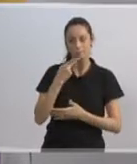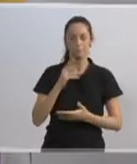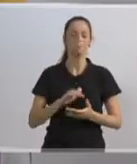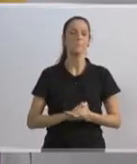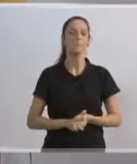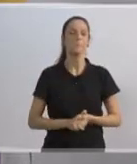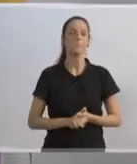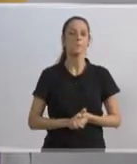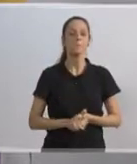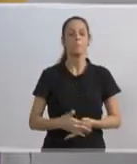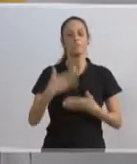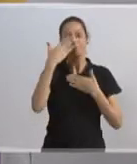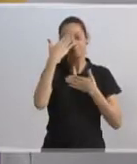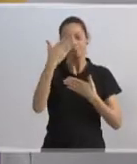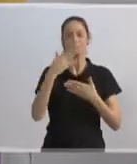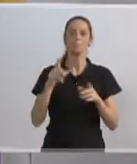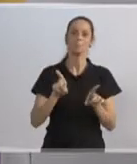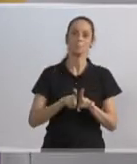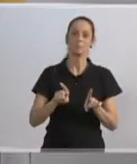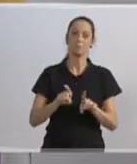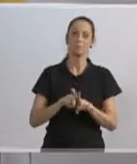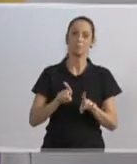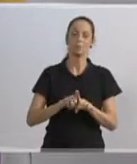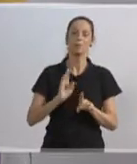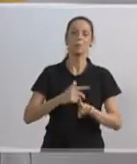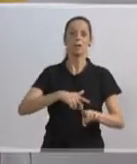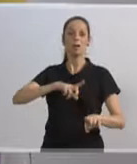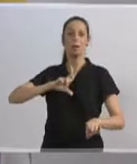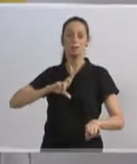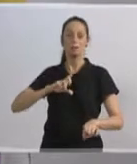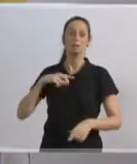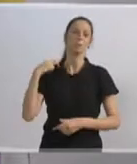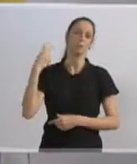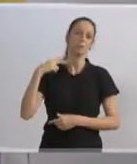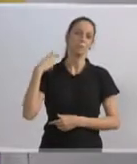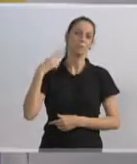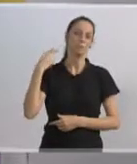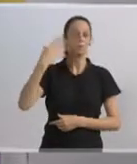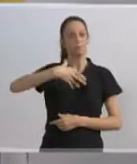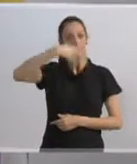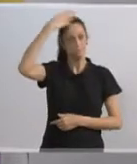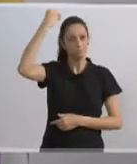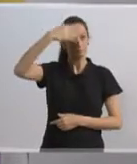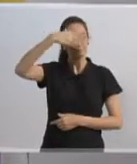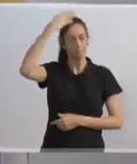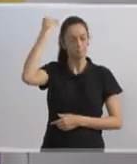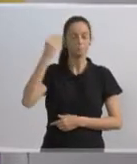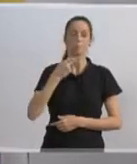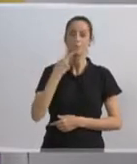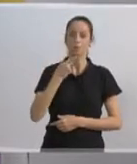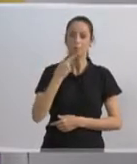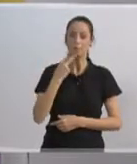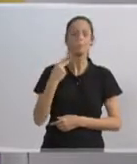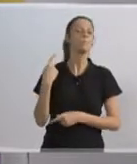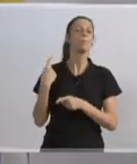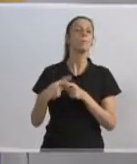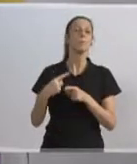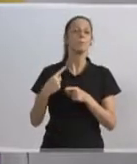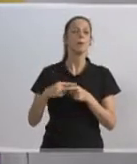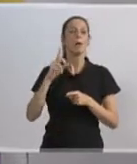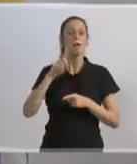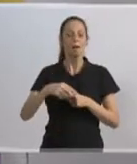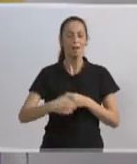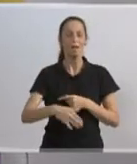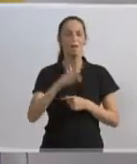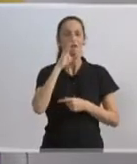agradecer também já a introdução que foi dada pelo vereador alexandre matias exatamente a programação deste final